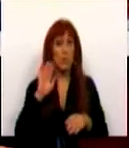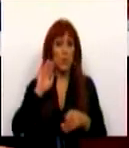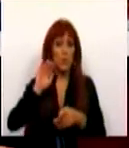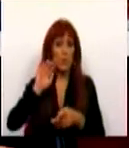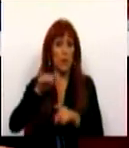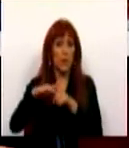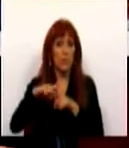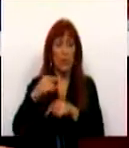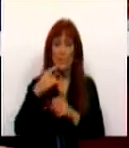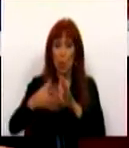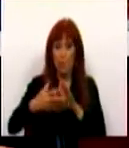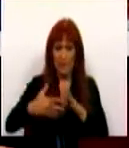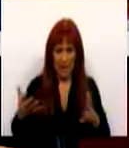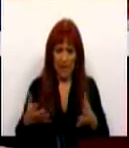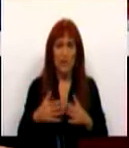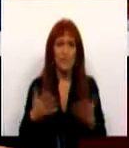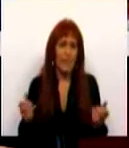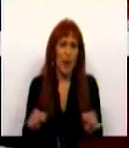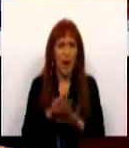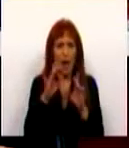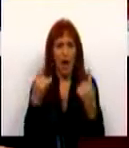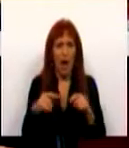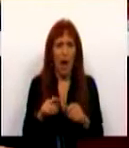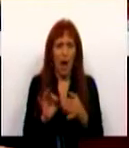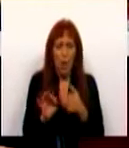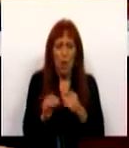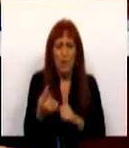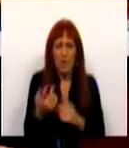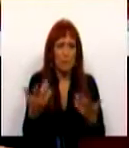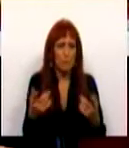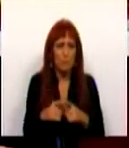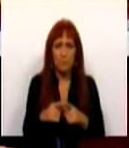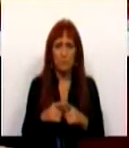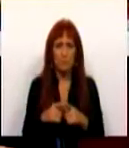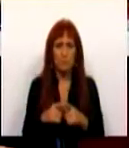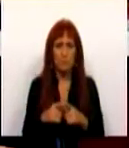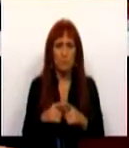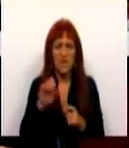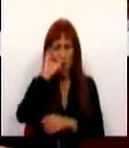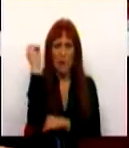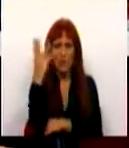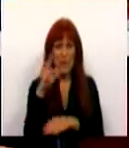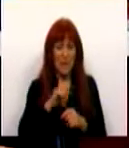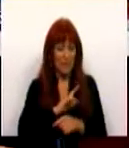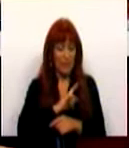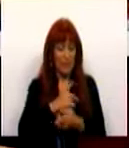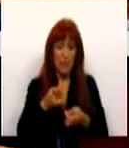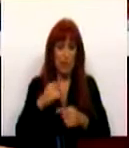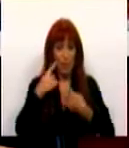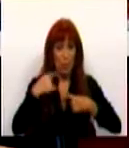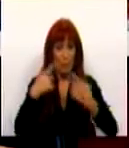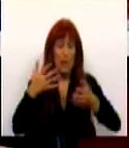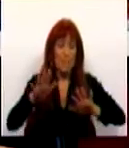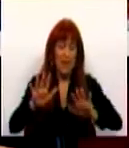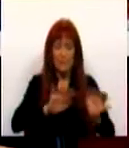consequências complicadas. É claro que há aqui uma componente da floresta em termos privados e também públicas,